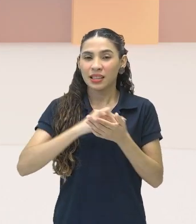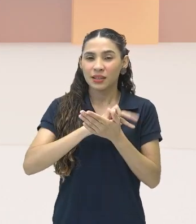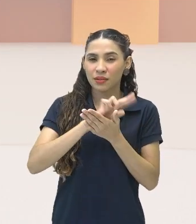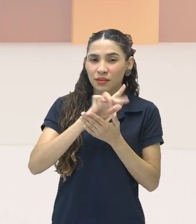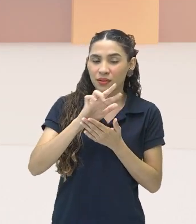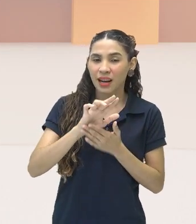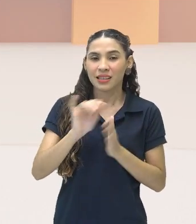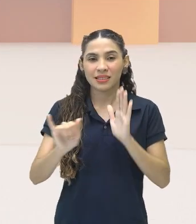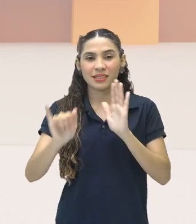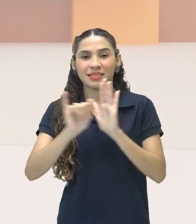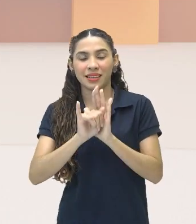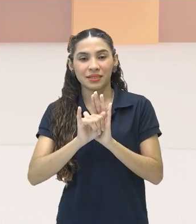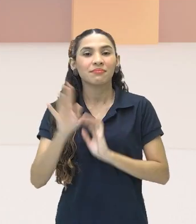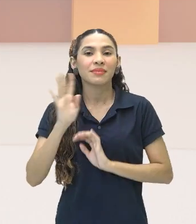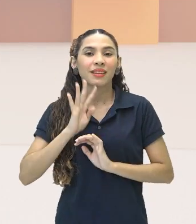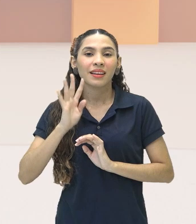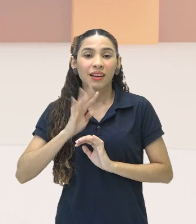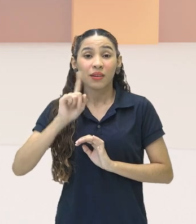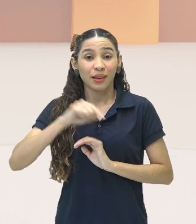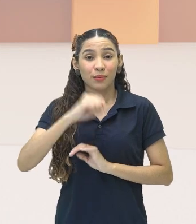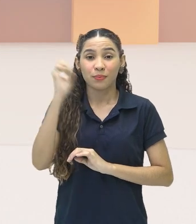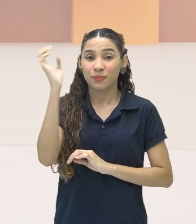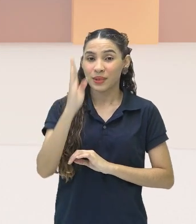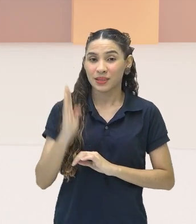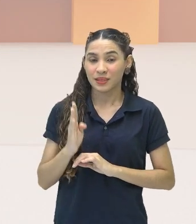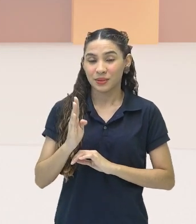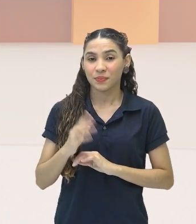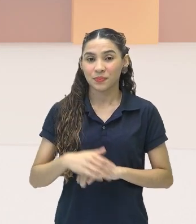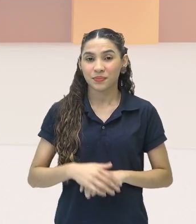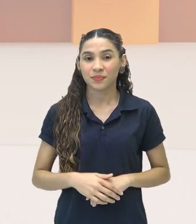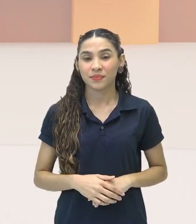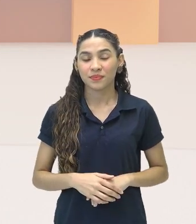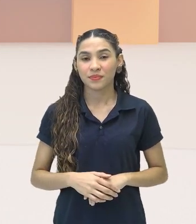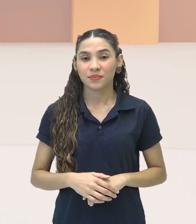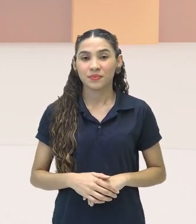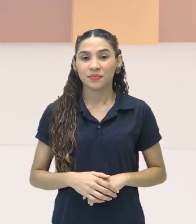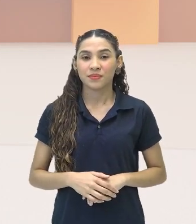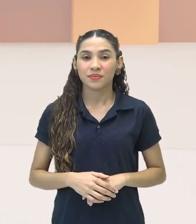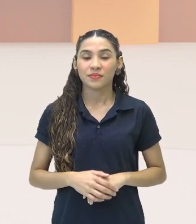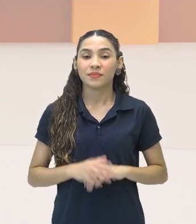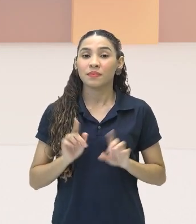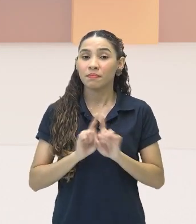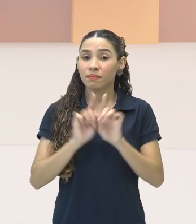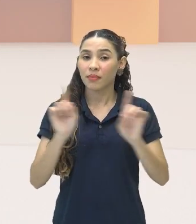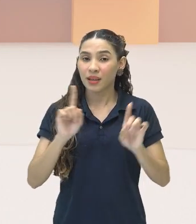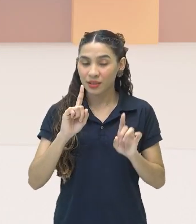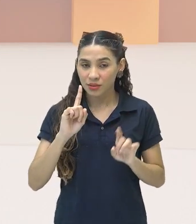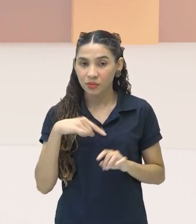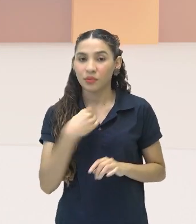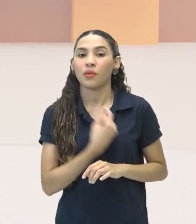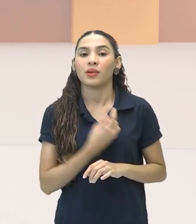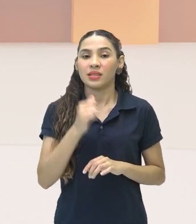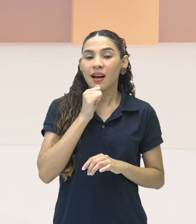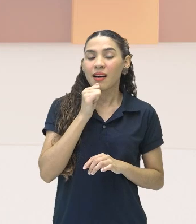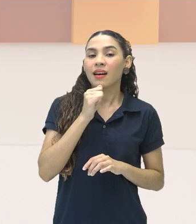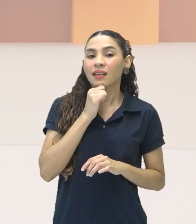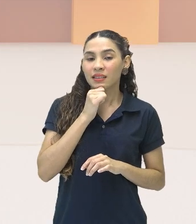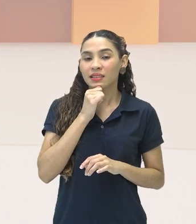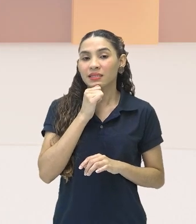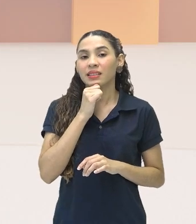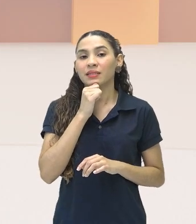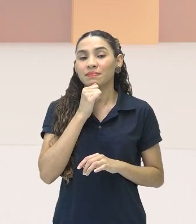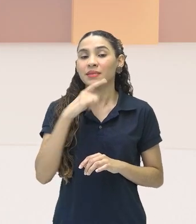um. Olha só que bacana isso daí. Esse é o Brasil. Esse é o Brasil. Mas nós enfrentamos